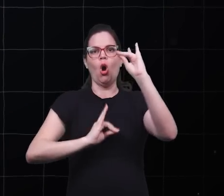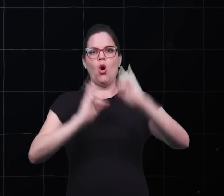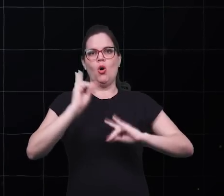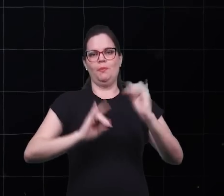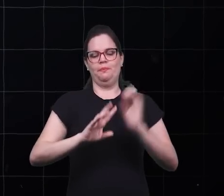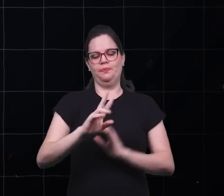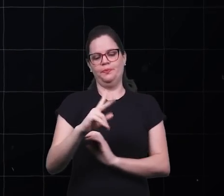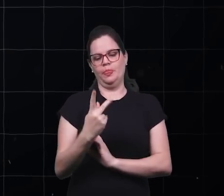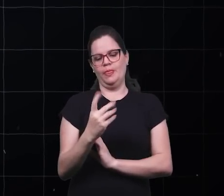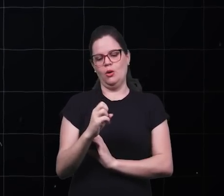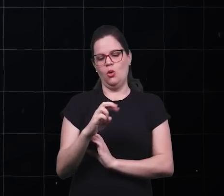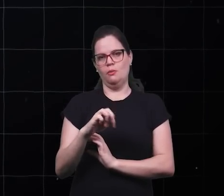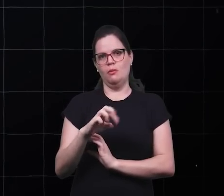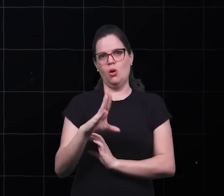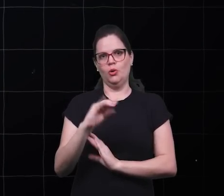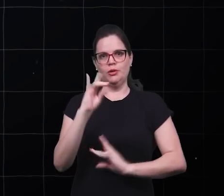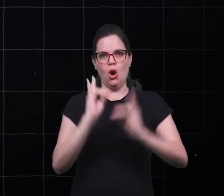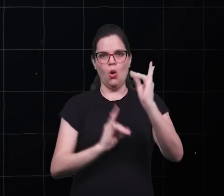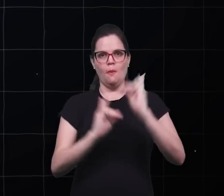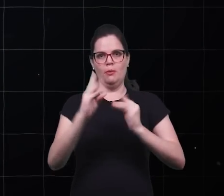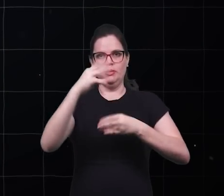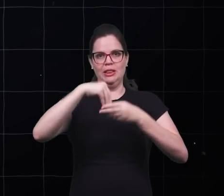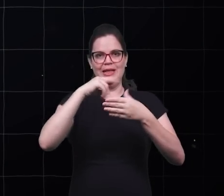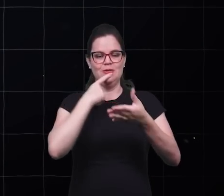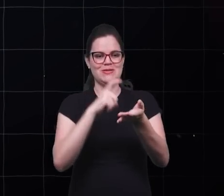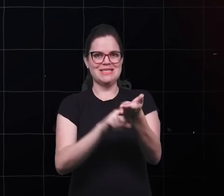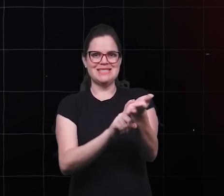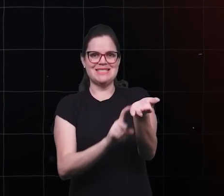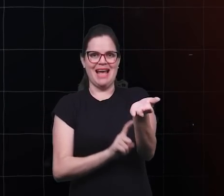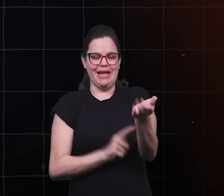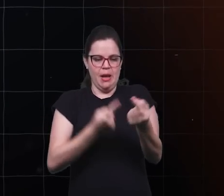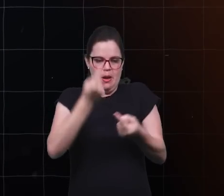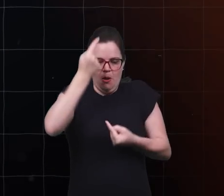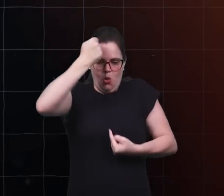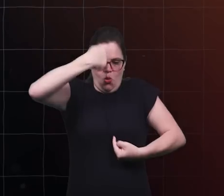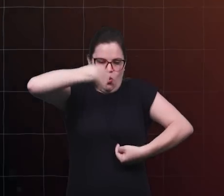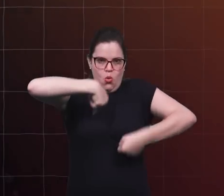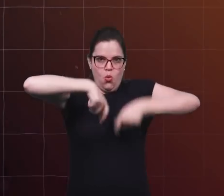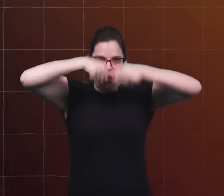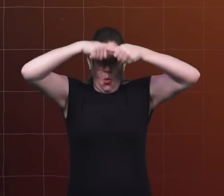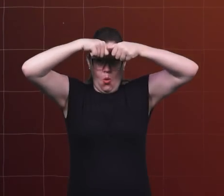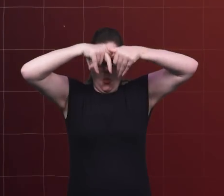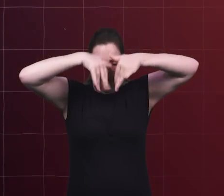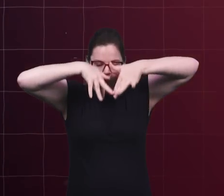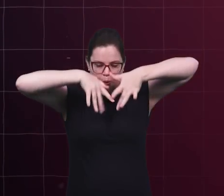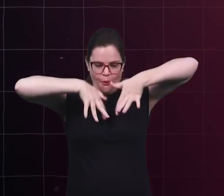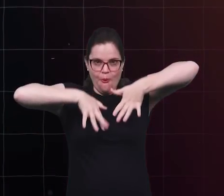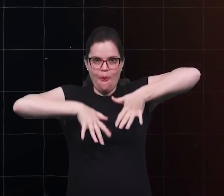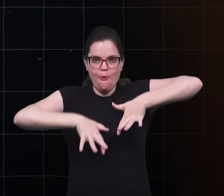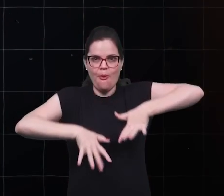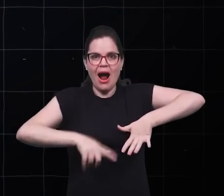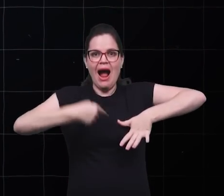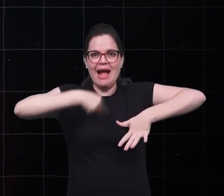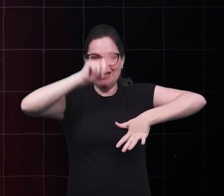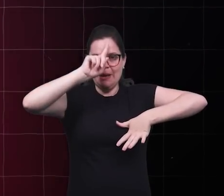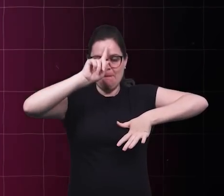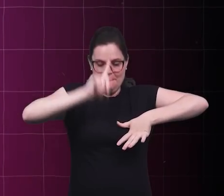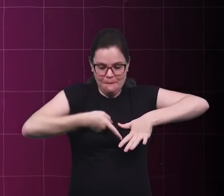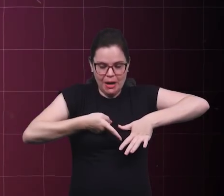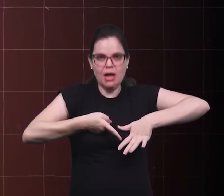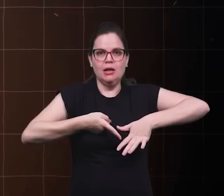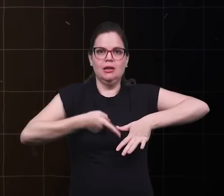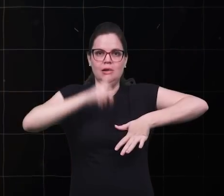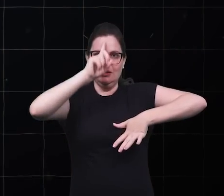para levar ações específicas para a manutenção da vida e geração de estímulos que fazem o organismo